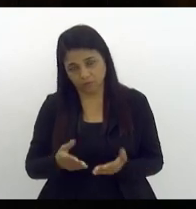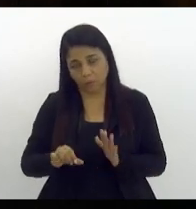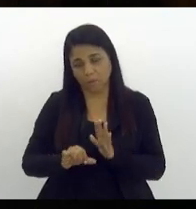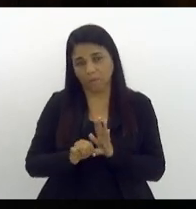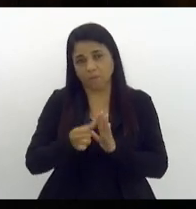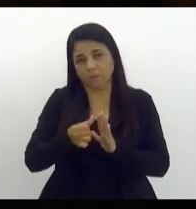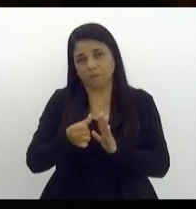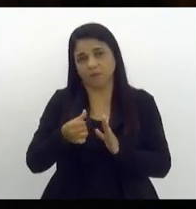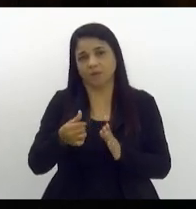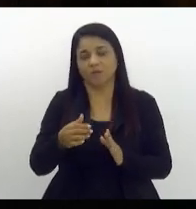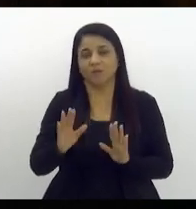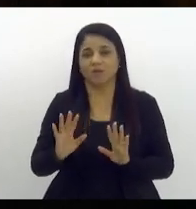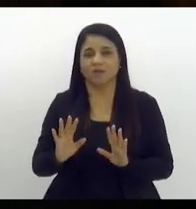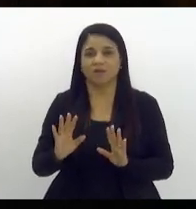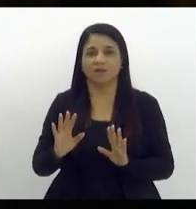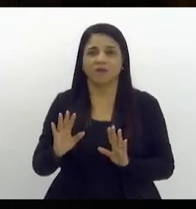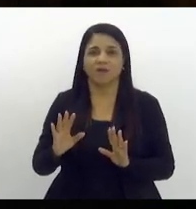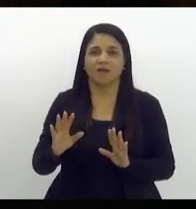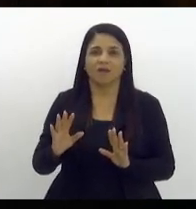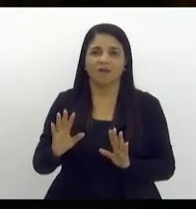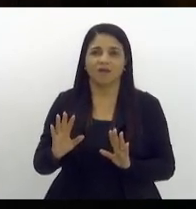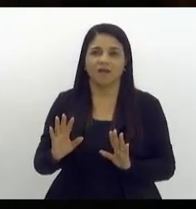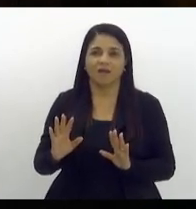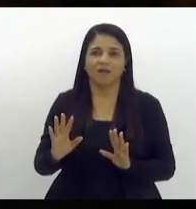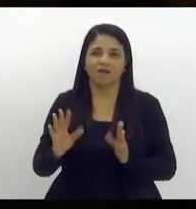aniversário dela, né, após